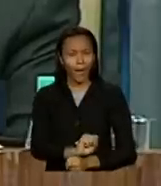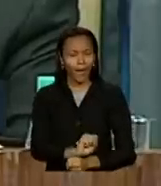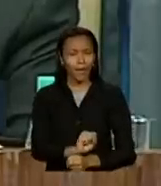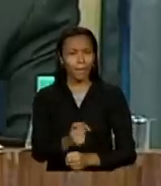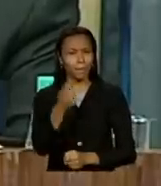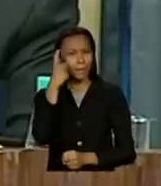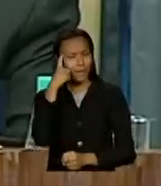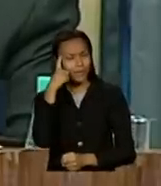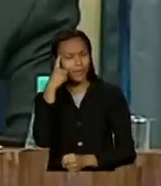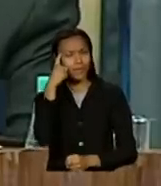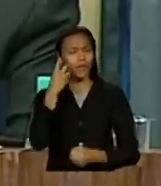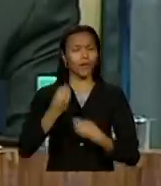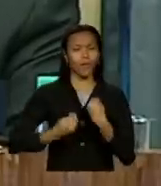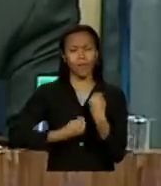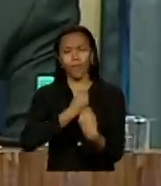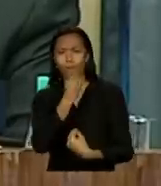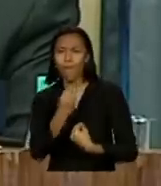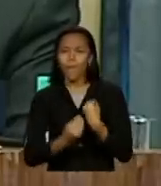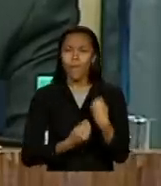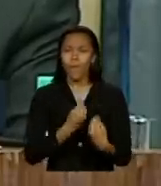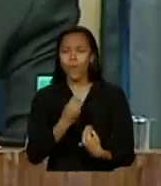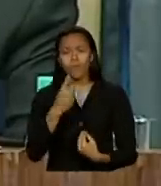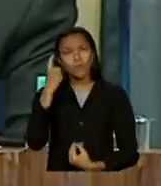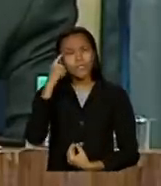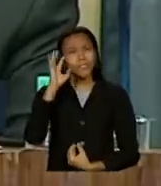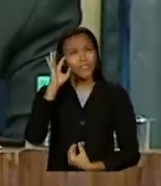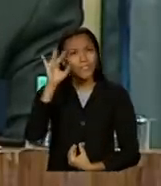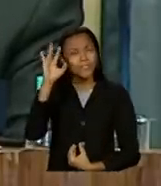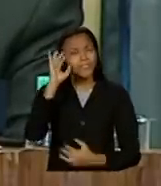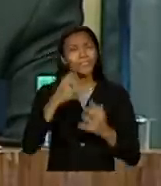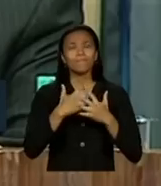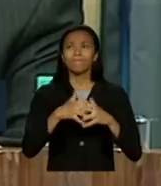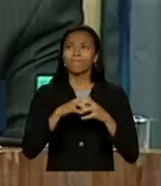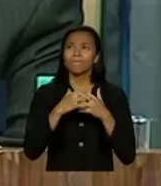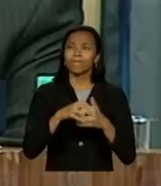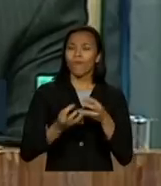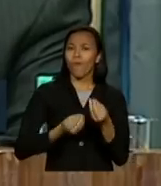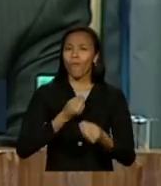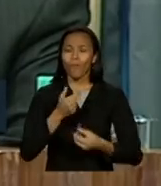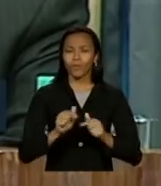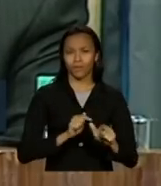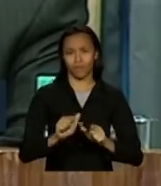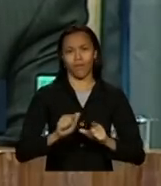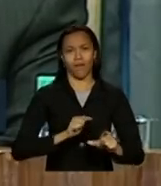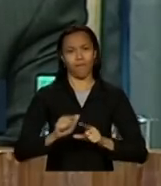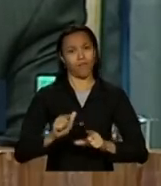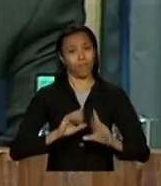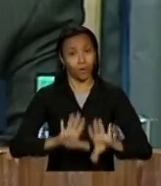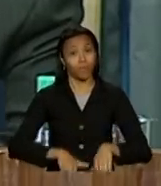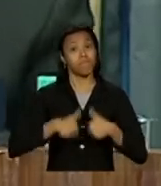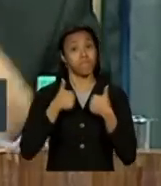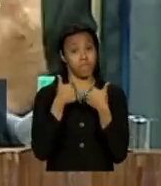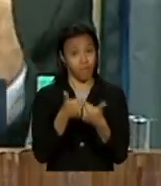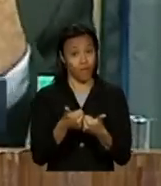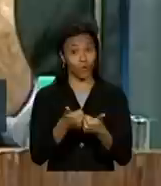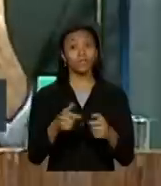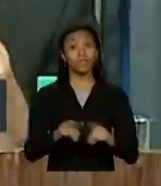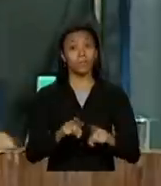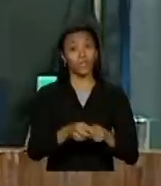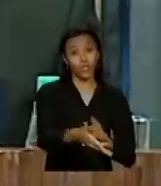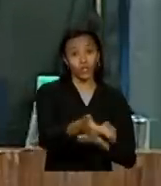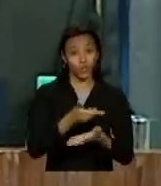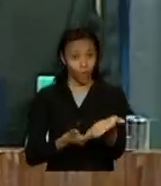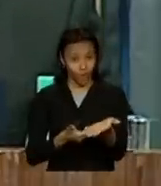nossa Faina diária para momento de reflexão de aprofundamento e da nossa qualificação e da troca